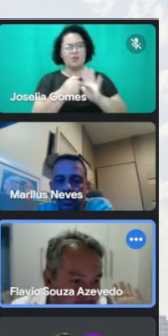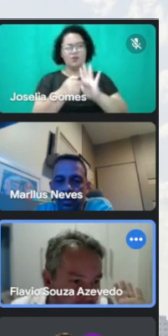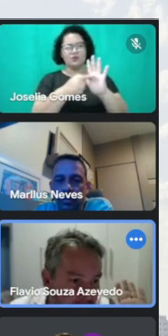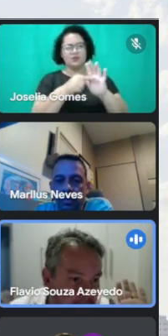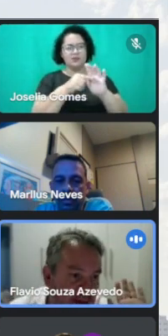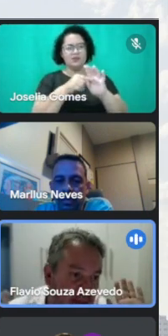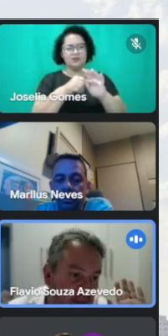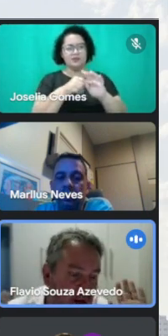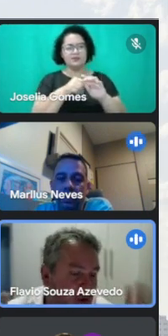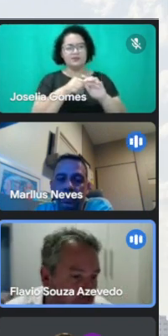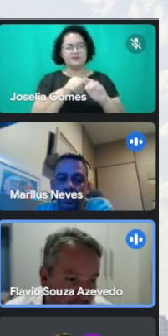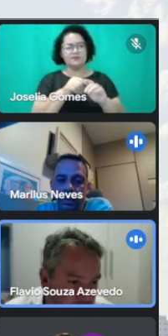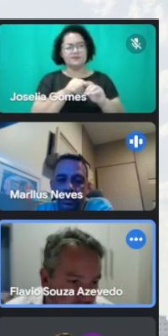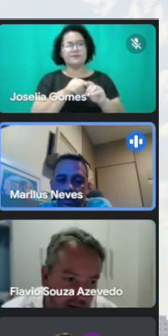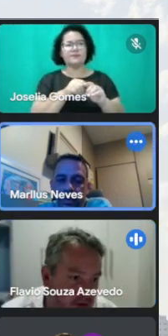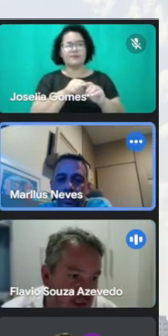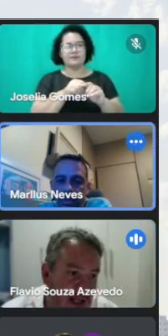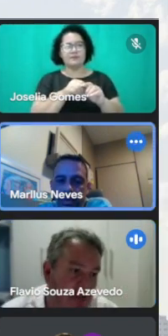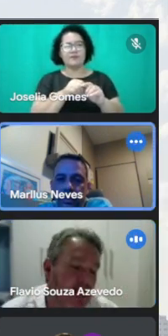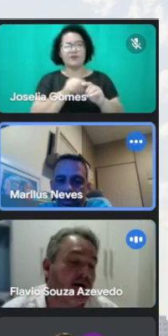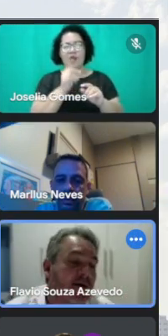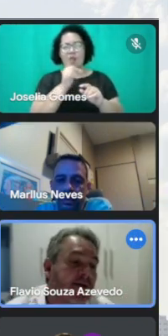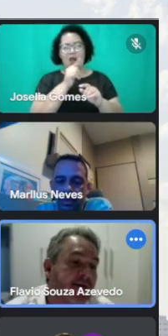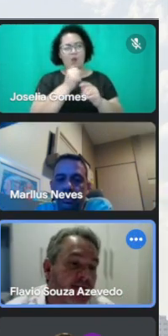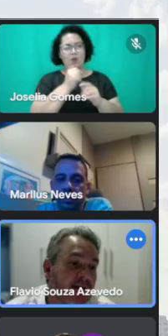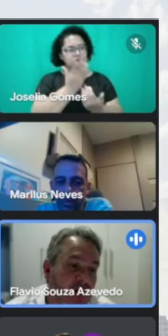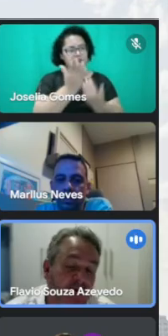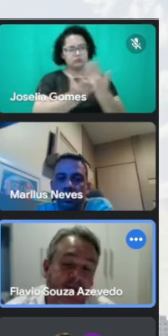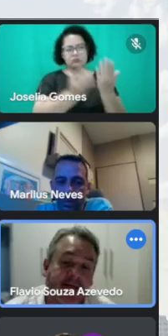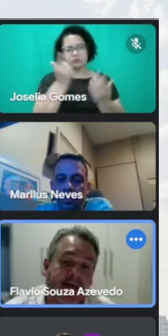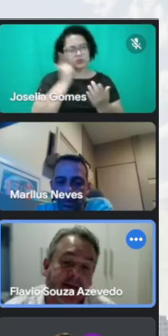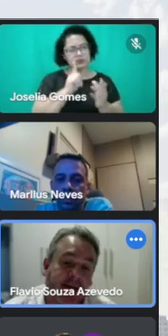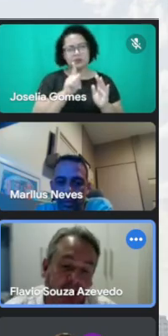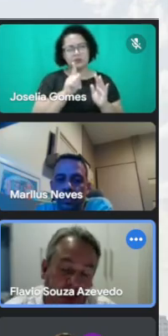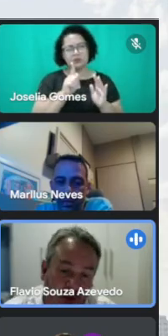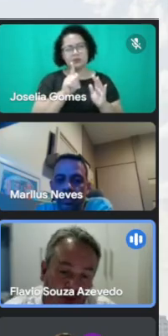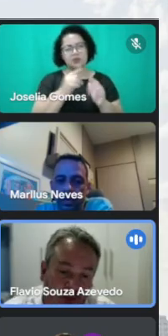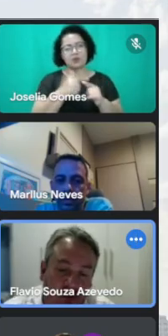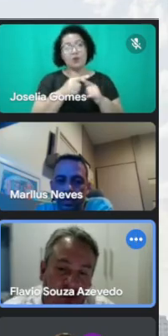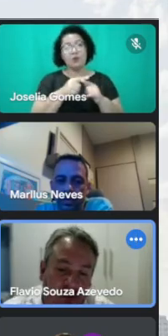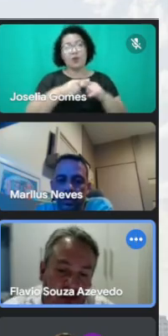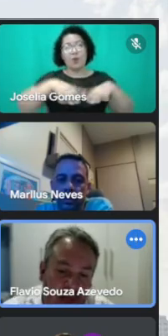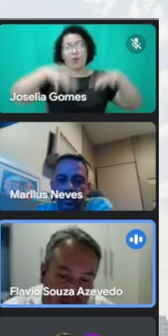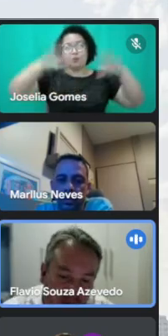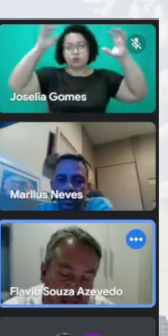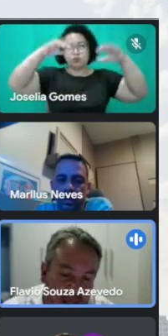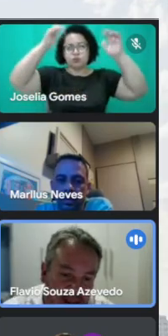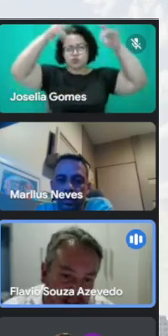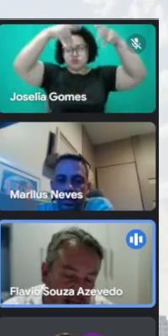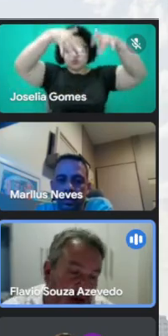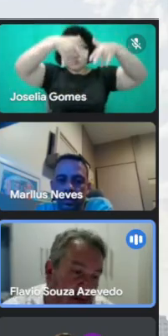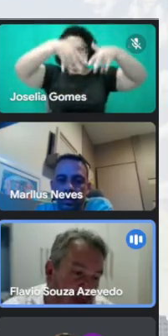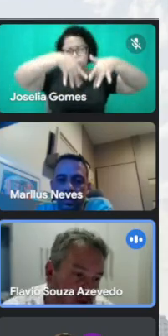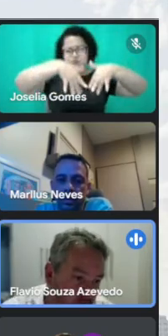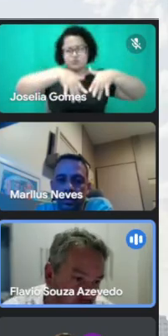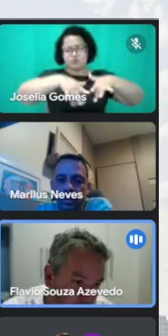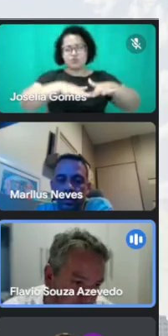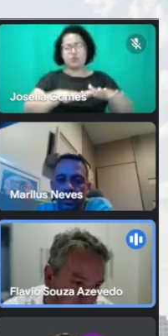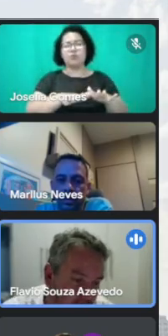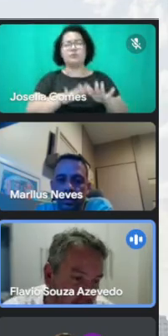direto. Vai passar para a lagoa, porque não vai conseguir tratar. Tá certo? Então, é